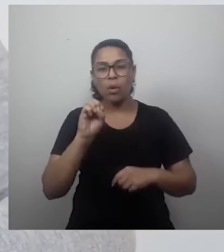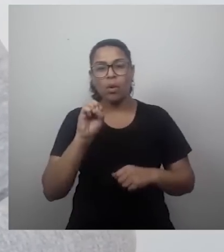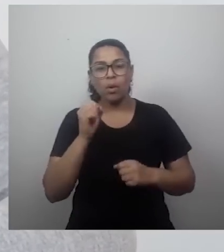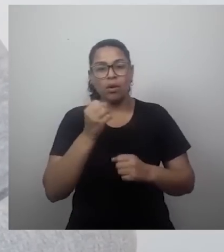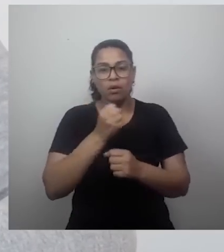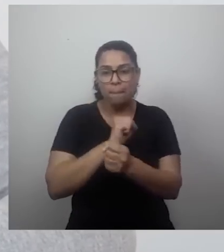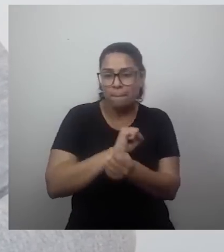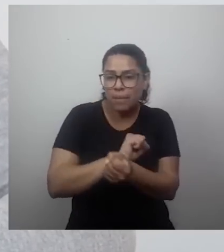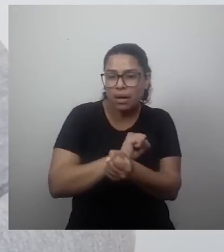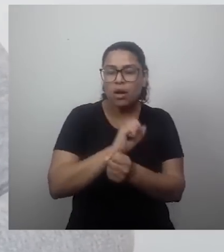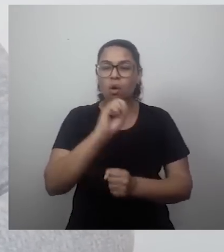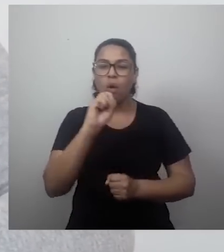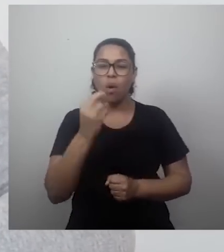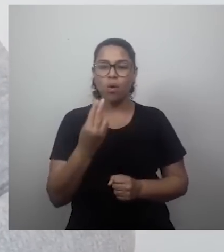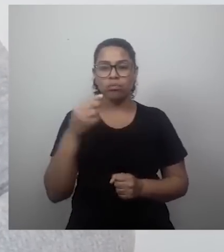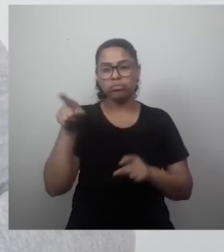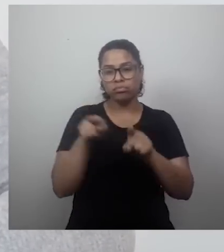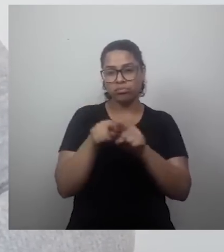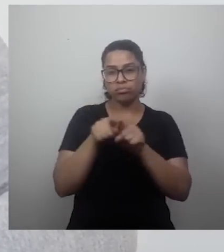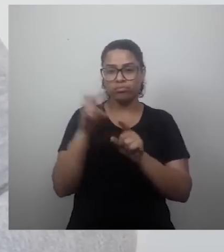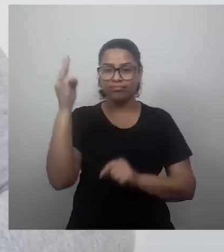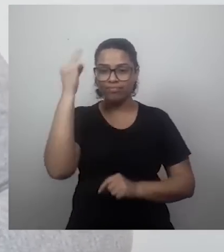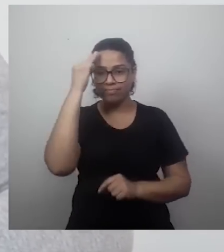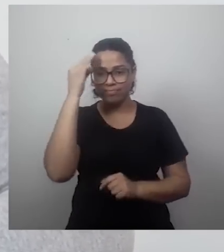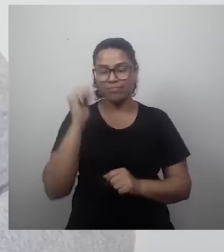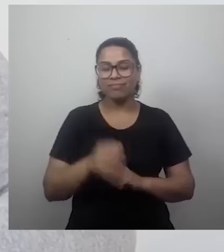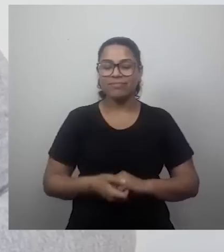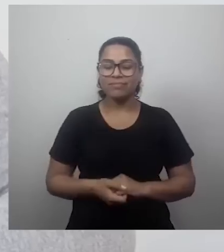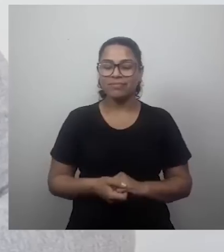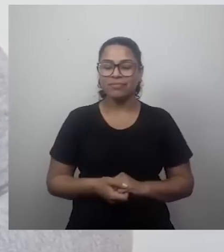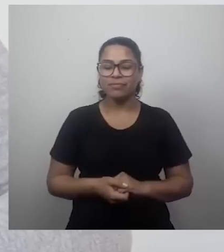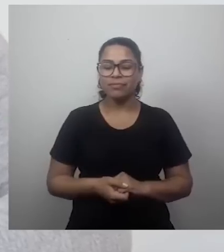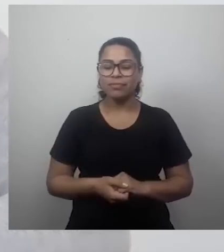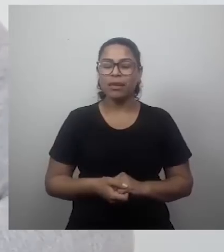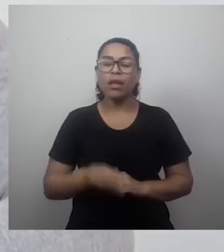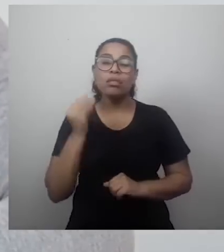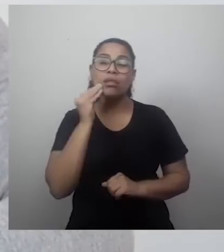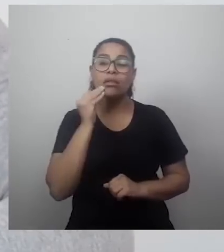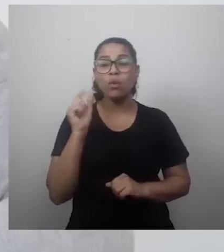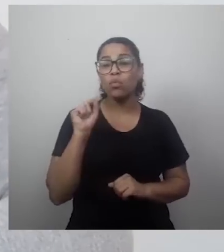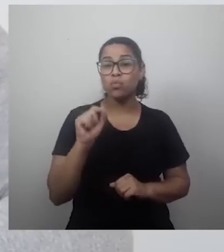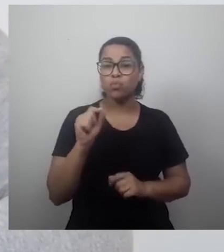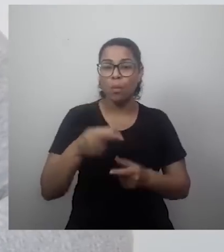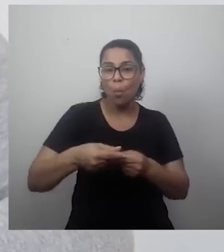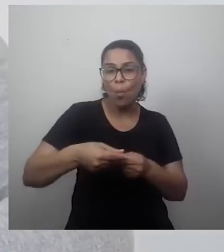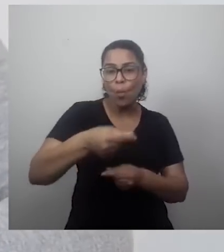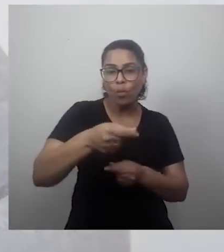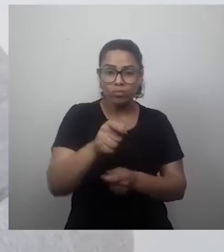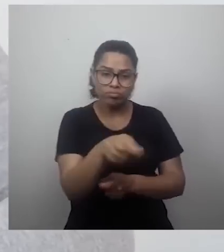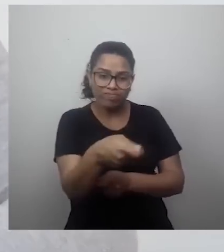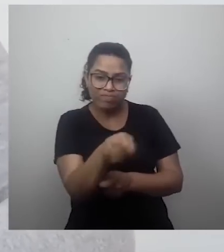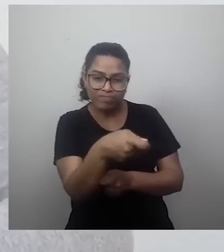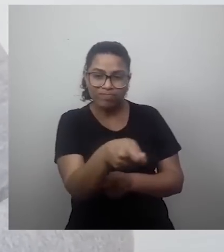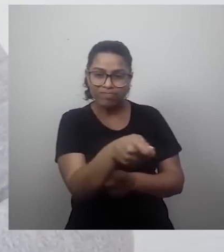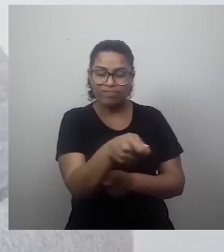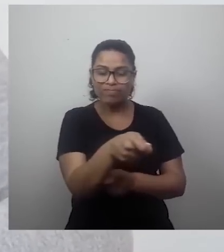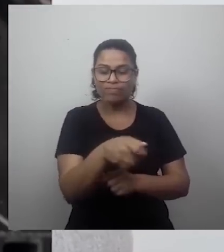paralisia cerebral. O objetivo da luta é tocar o oponente com a ponta da espada.